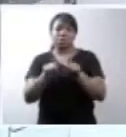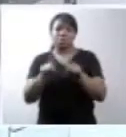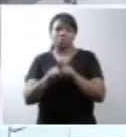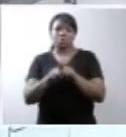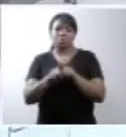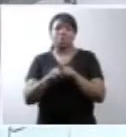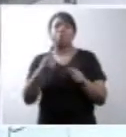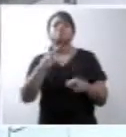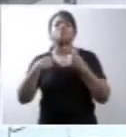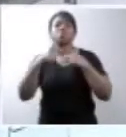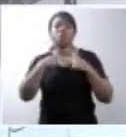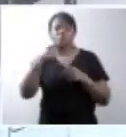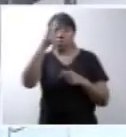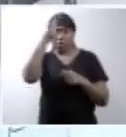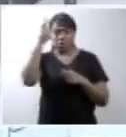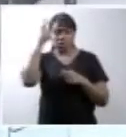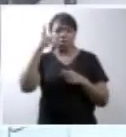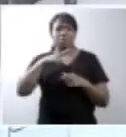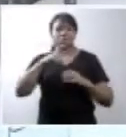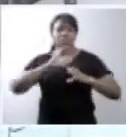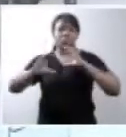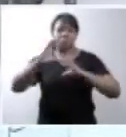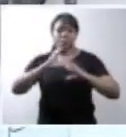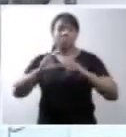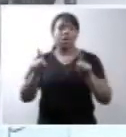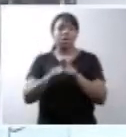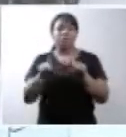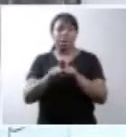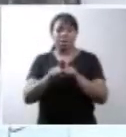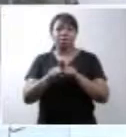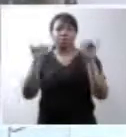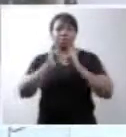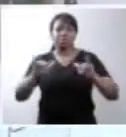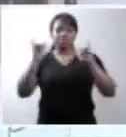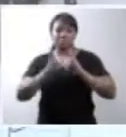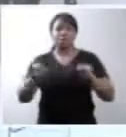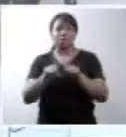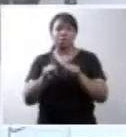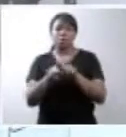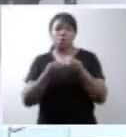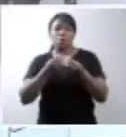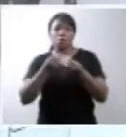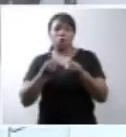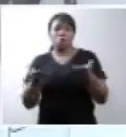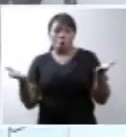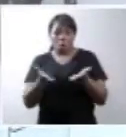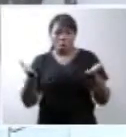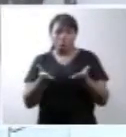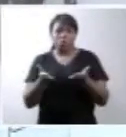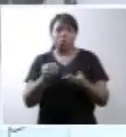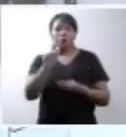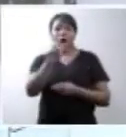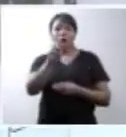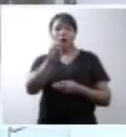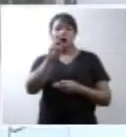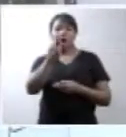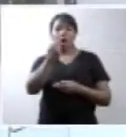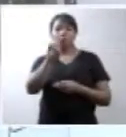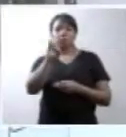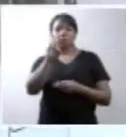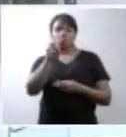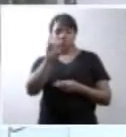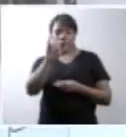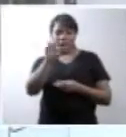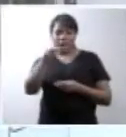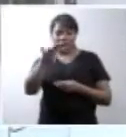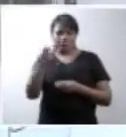essa vocação dos profissionais de comunicação. Que a mídia brasileira possa exercer, na cobertura dessa audiência pública, um papel para além